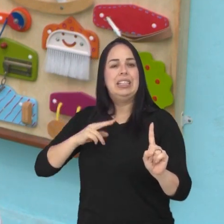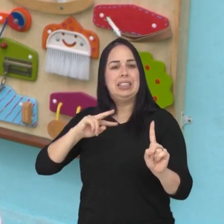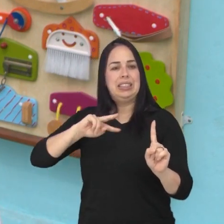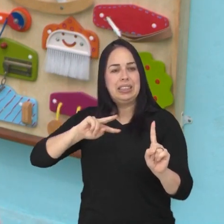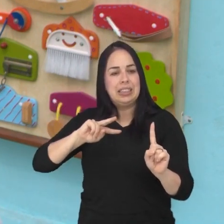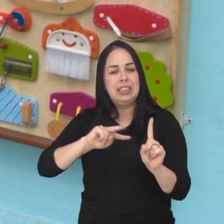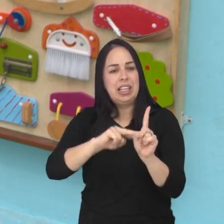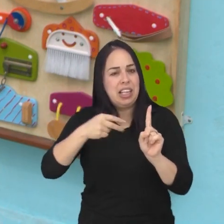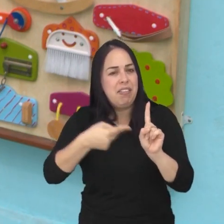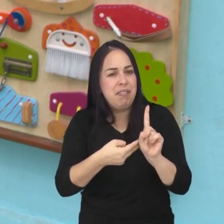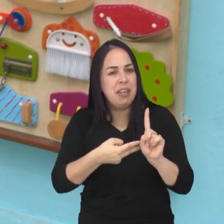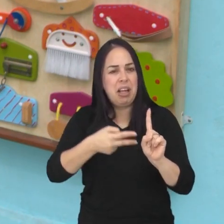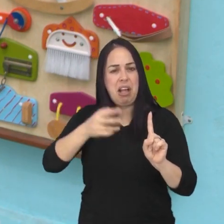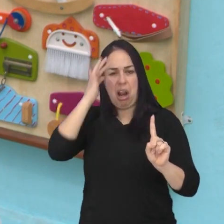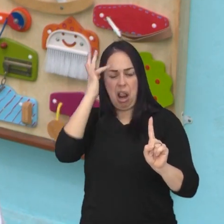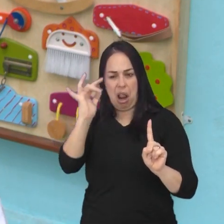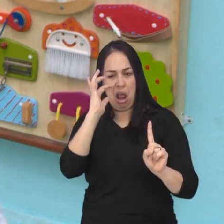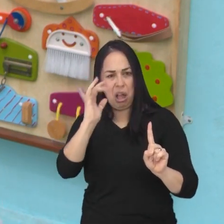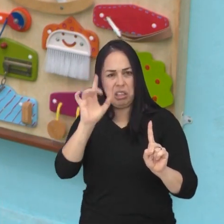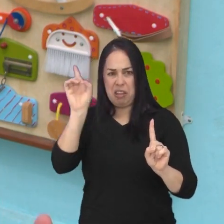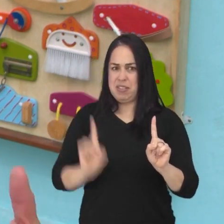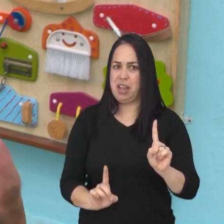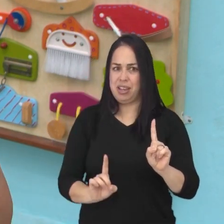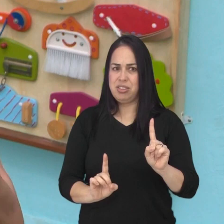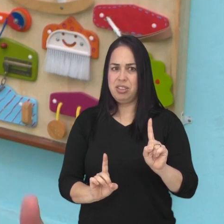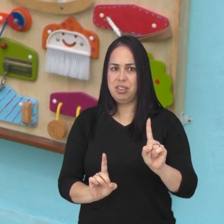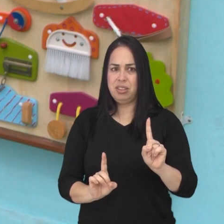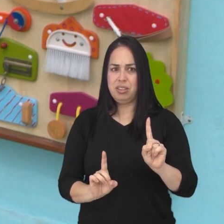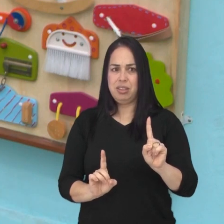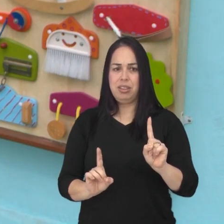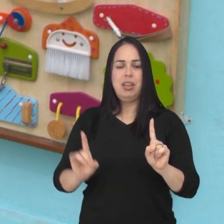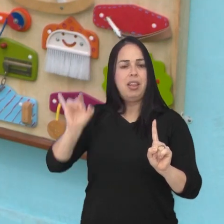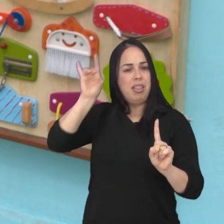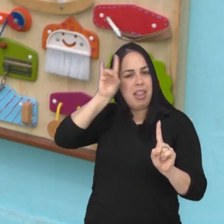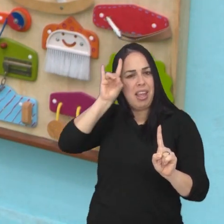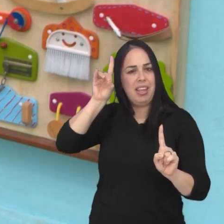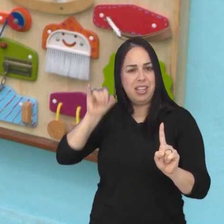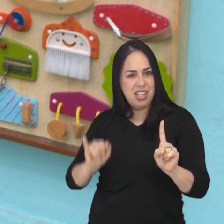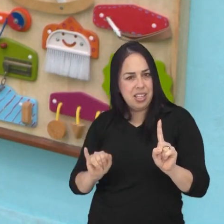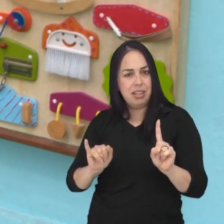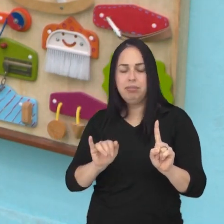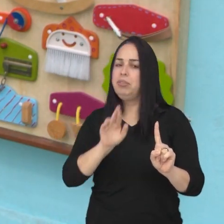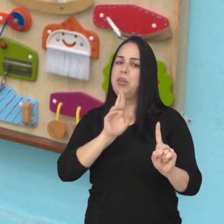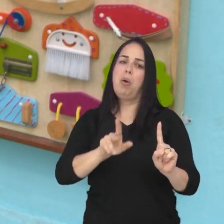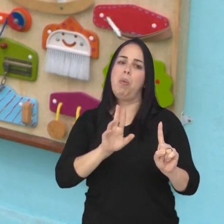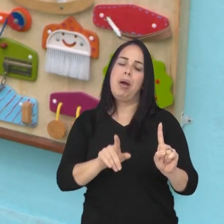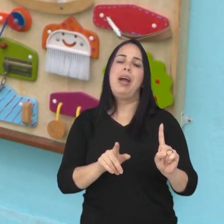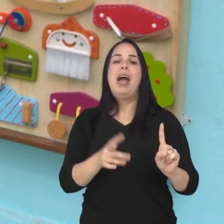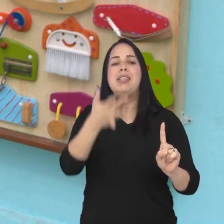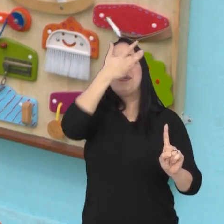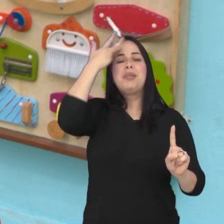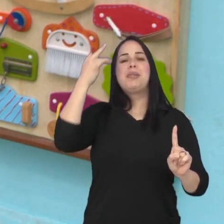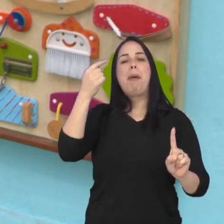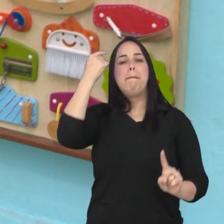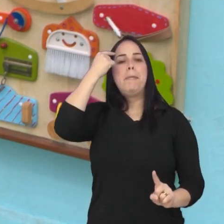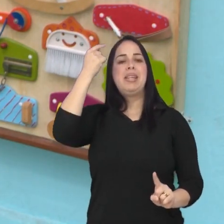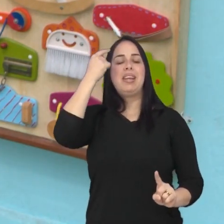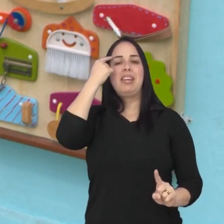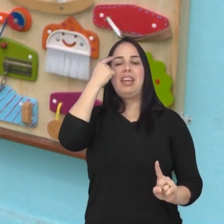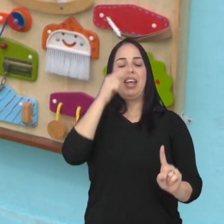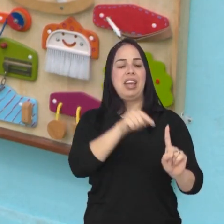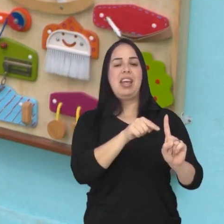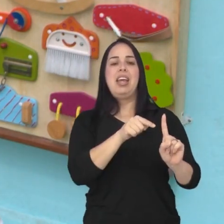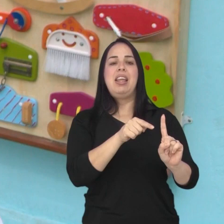significa ter deficiência intelectual, porque essa é uma coisa que está muito associada. As pessoas acham que o autista não